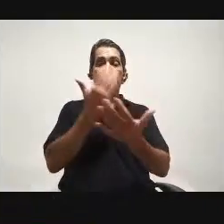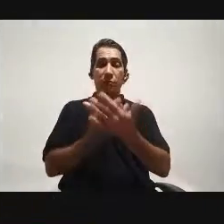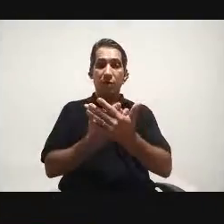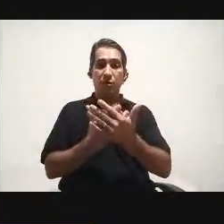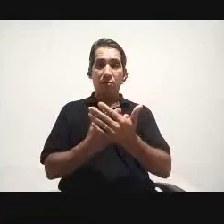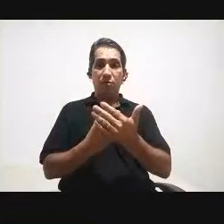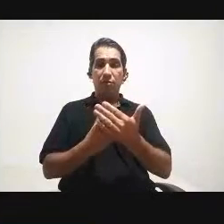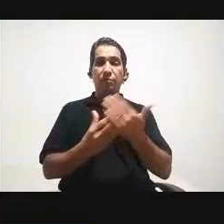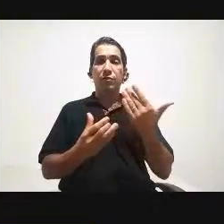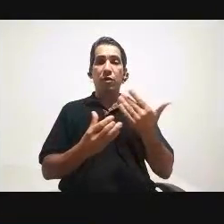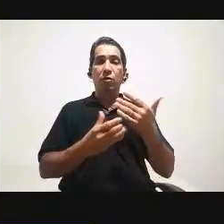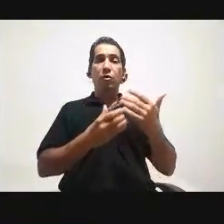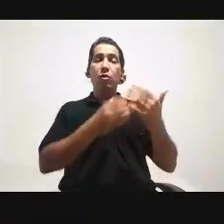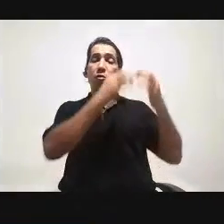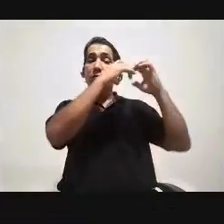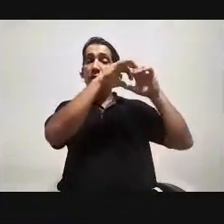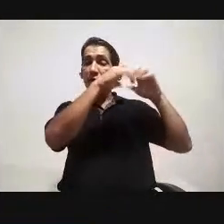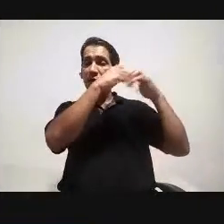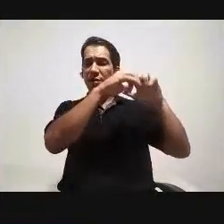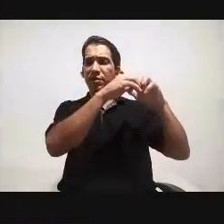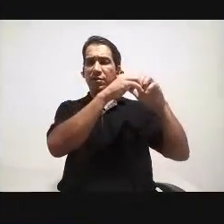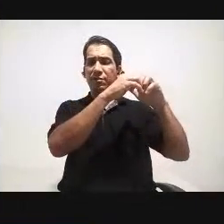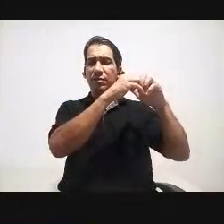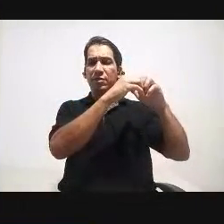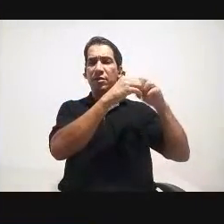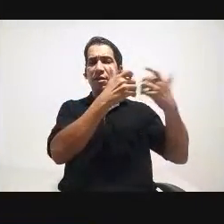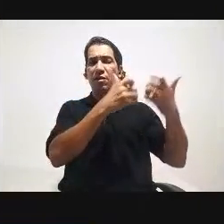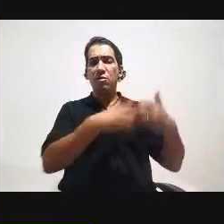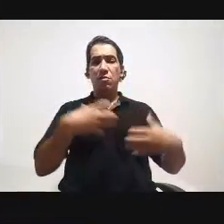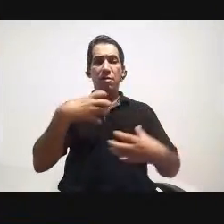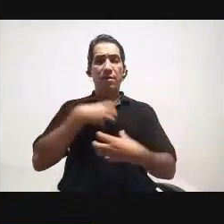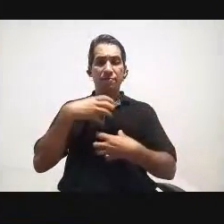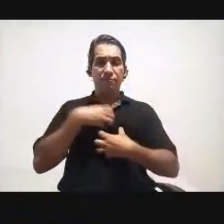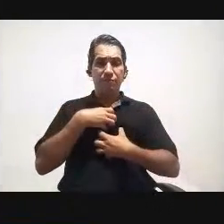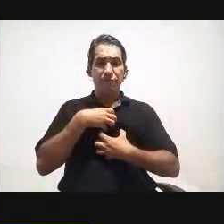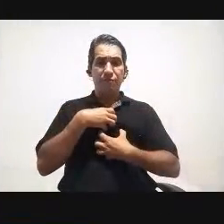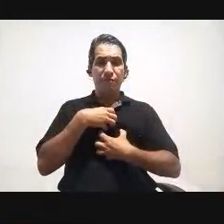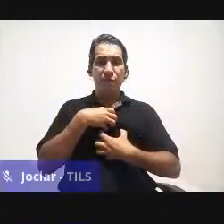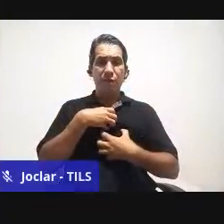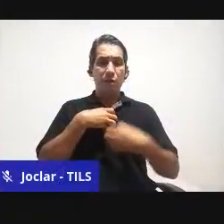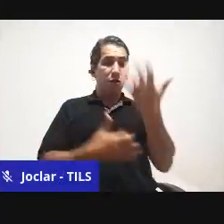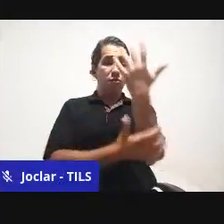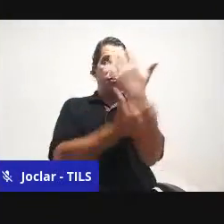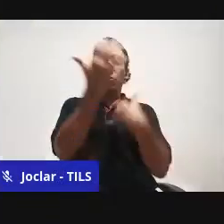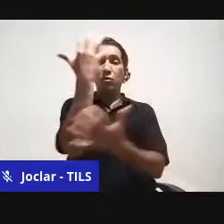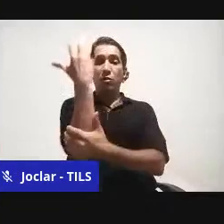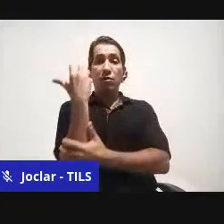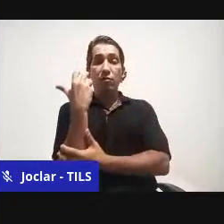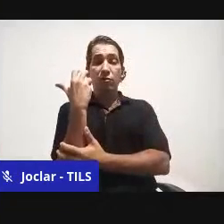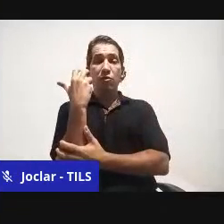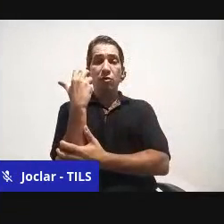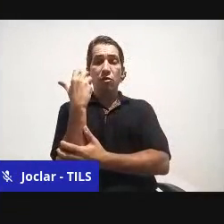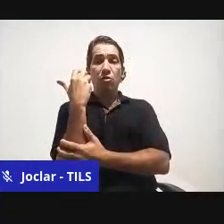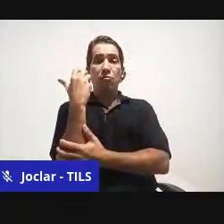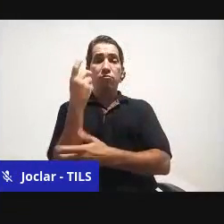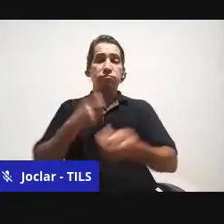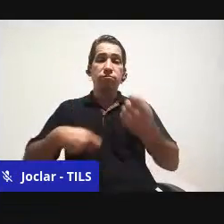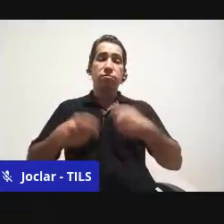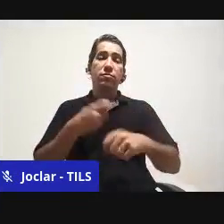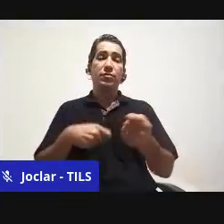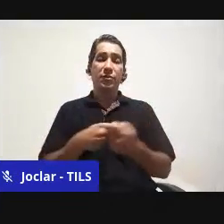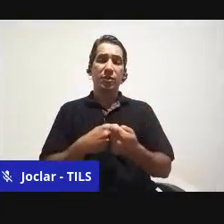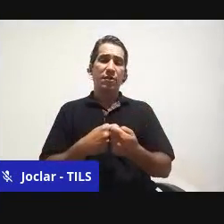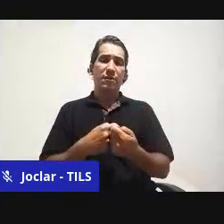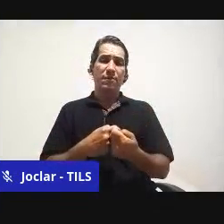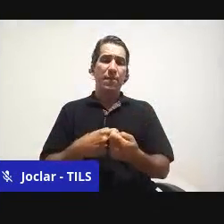domínio cognitivo, o domínio afetivo e o domínio sensório-motor, que eram os três domínios que a teoria behaviorista,